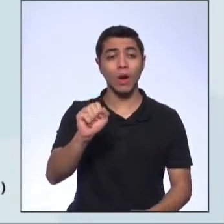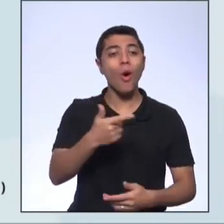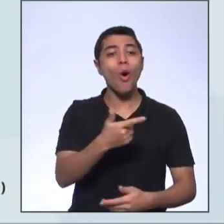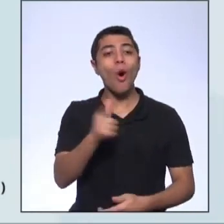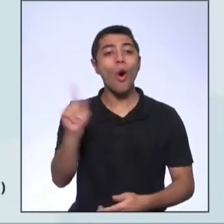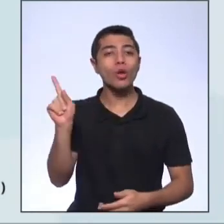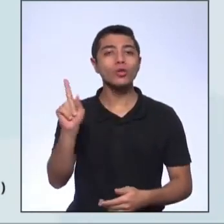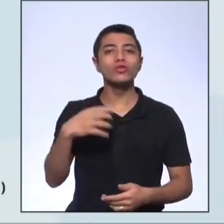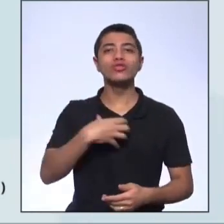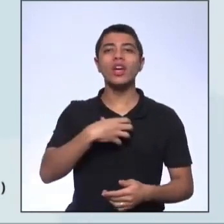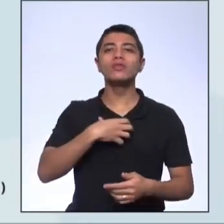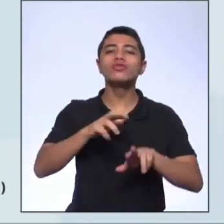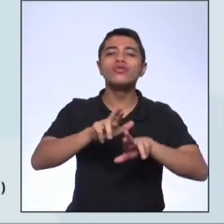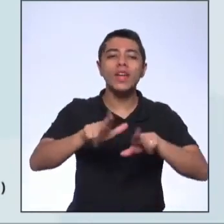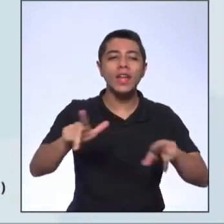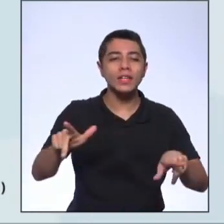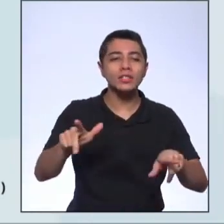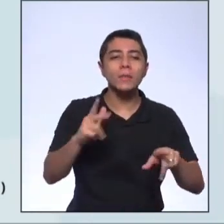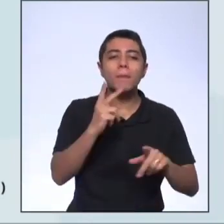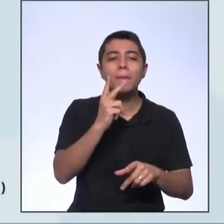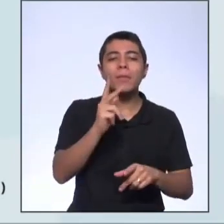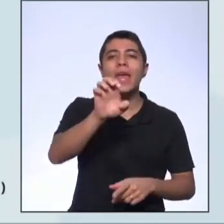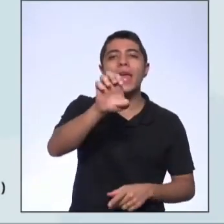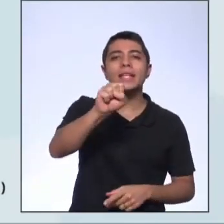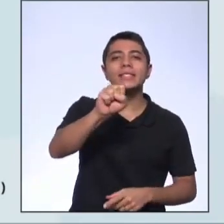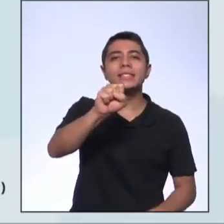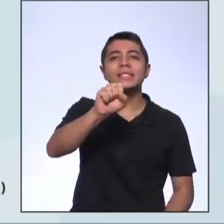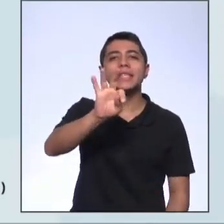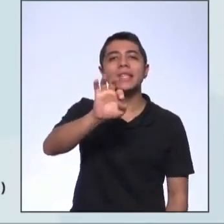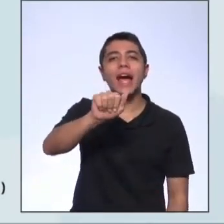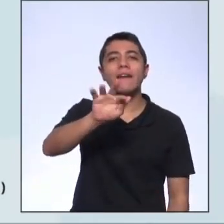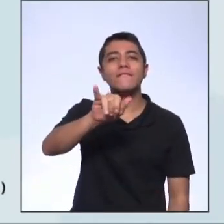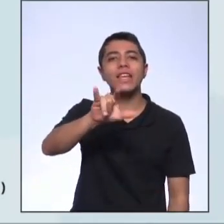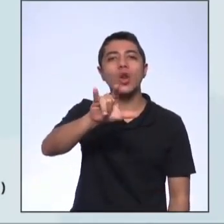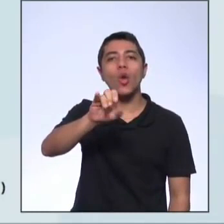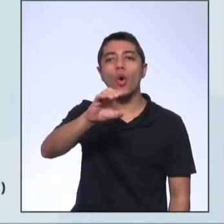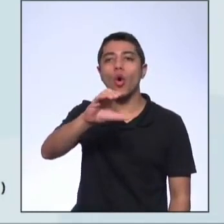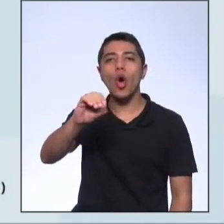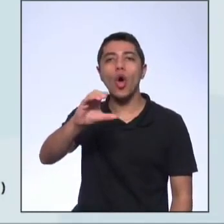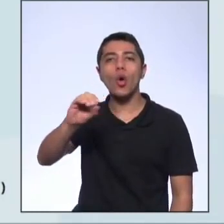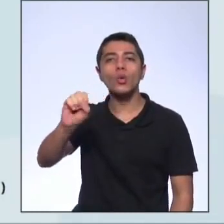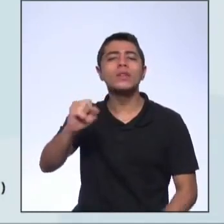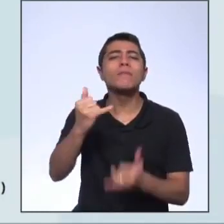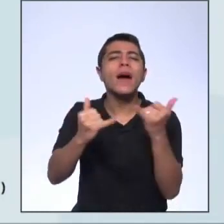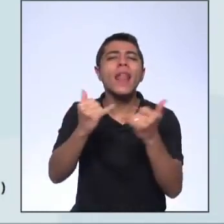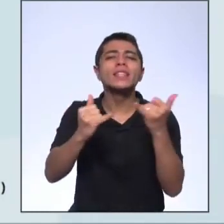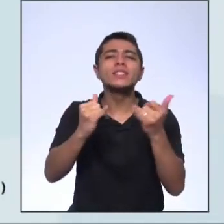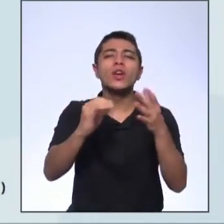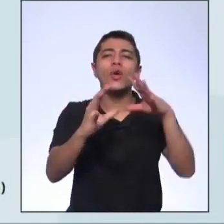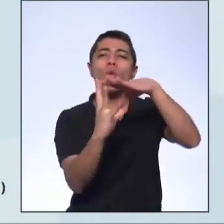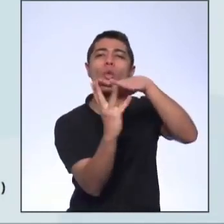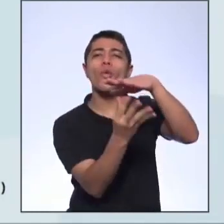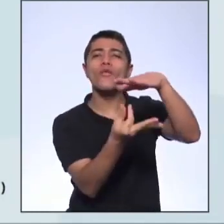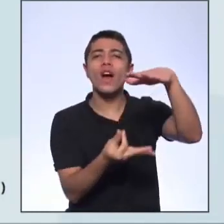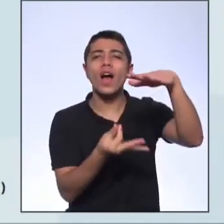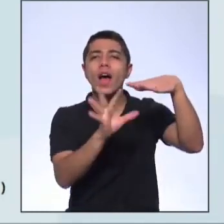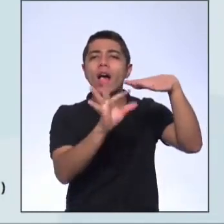uva. A Sarcínia são 4 cocos grudadinhos aí, formando um tetraedro,